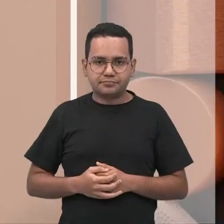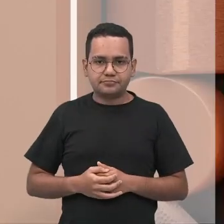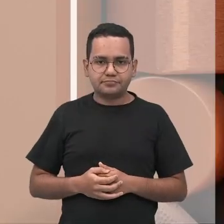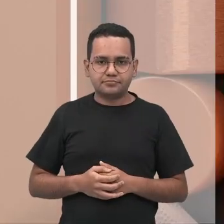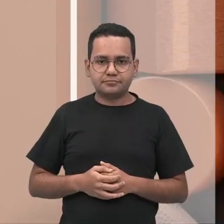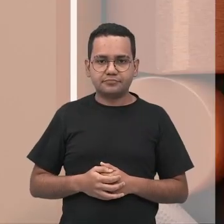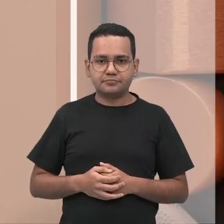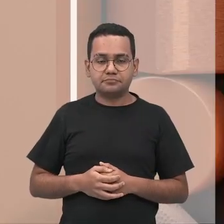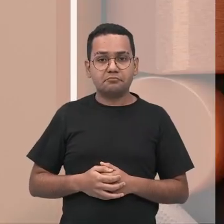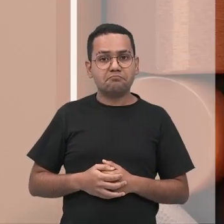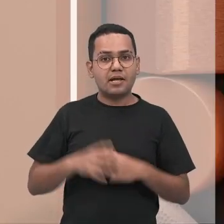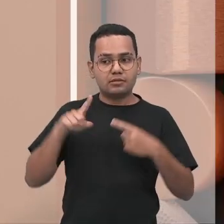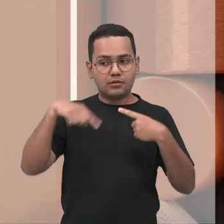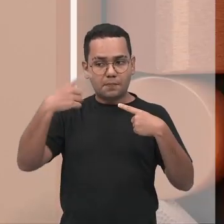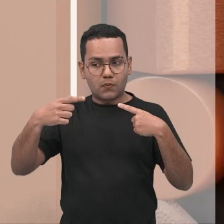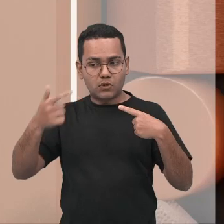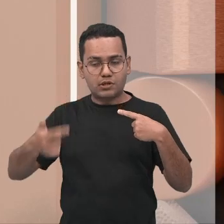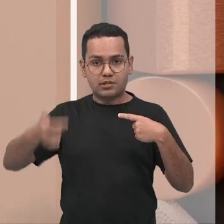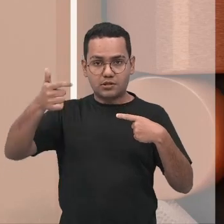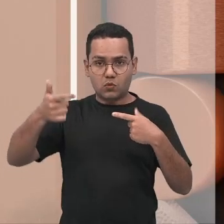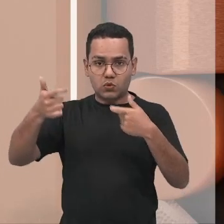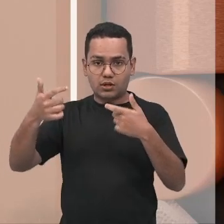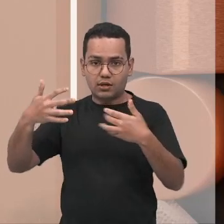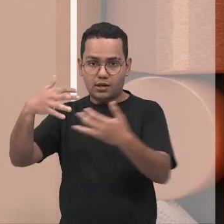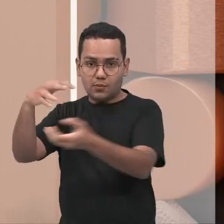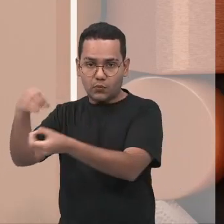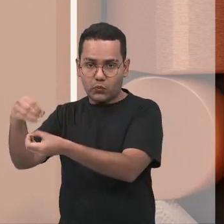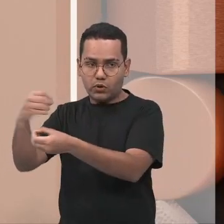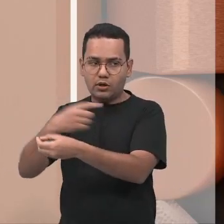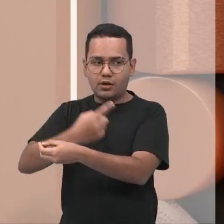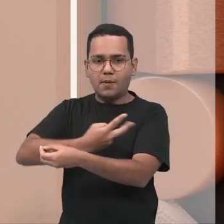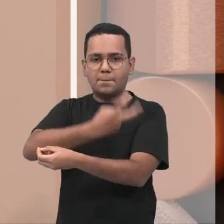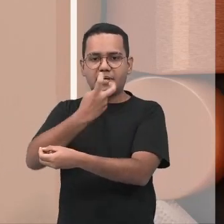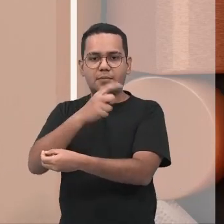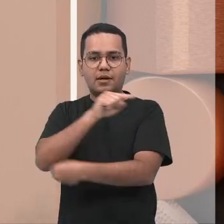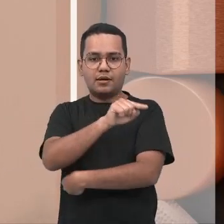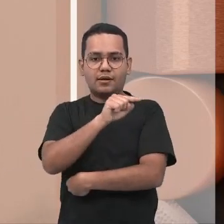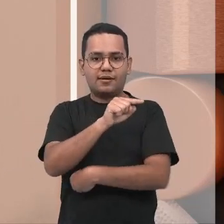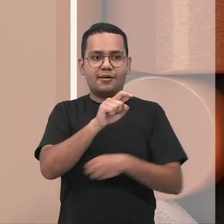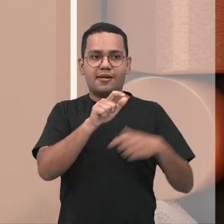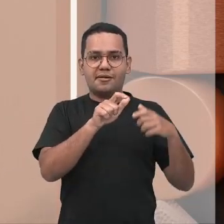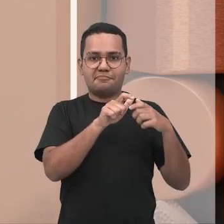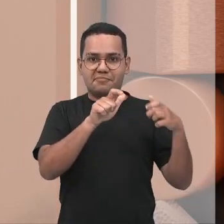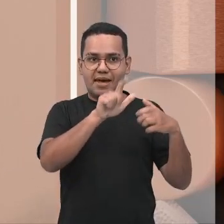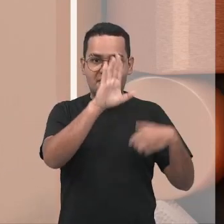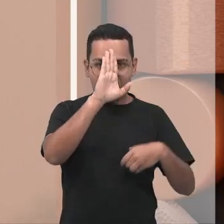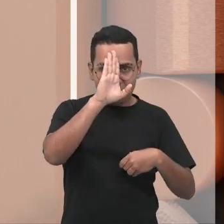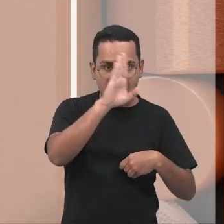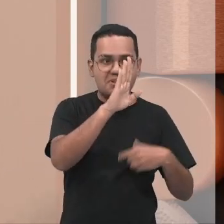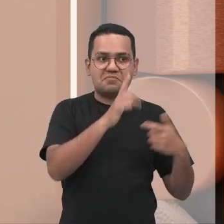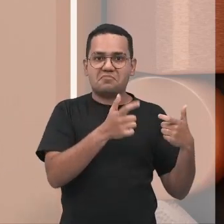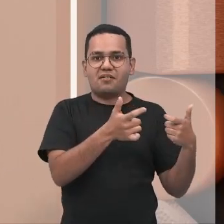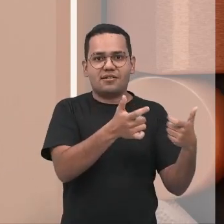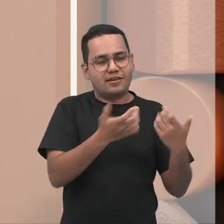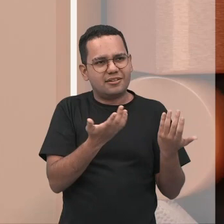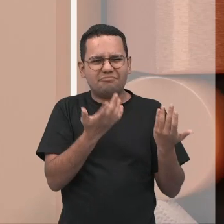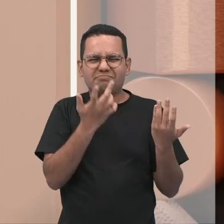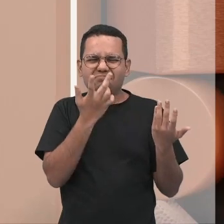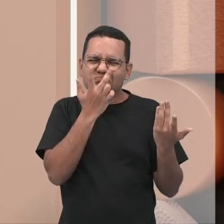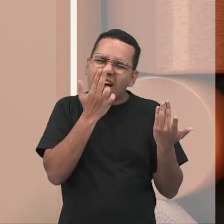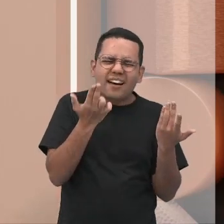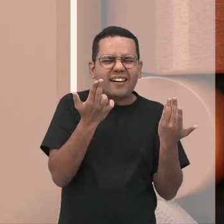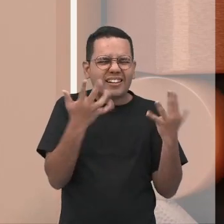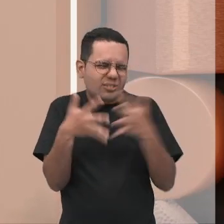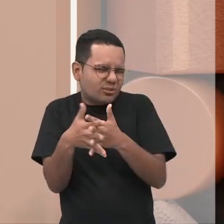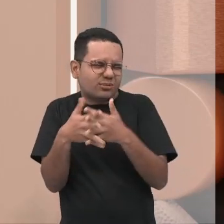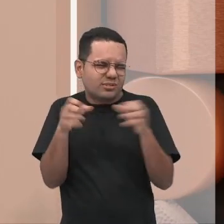que perceberam que aquela que foi a Primeira Guerra era justamente a Primeira Guerra Mundial. É meio que confuso, né? A